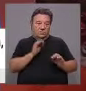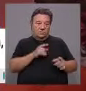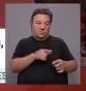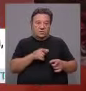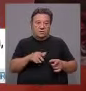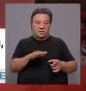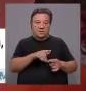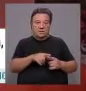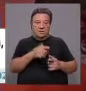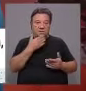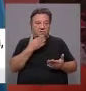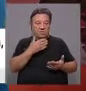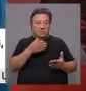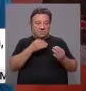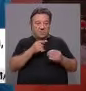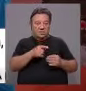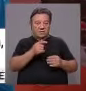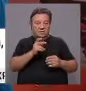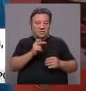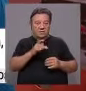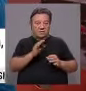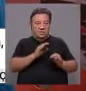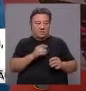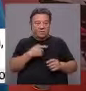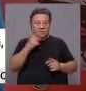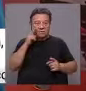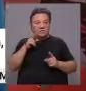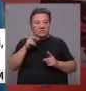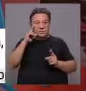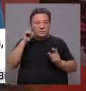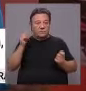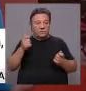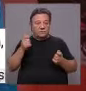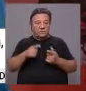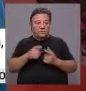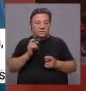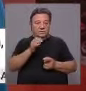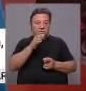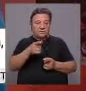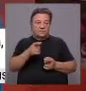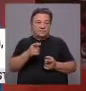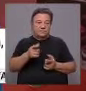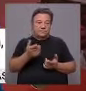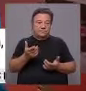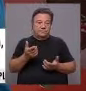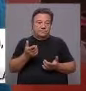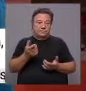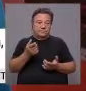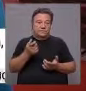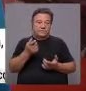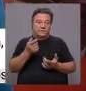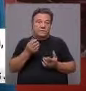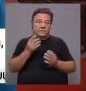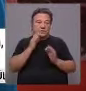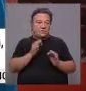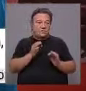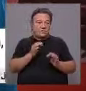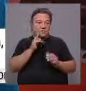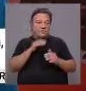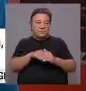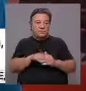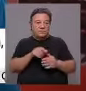da literacia ambiental, com vista a promover, como já foi dito, a conservação e a preservação